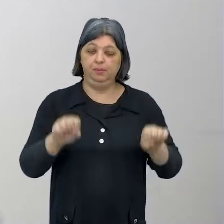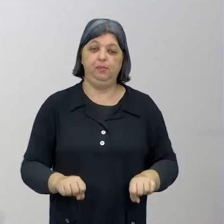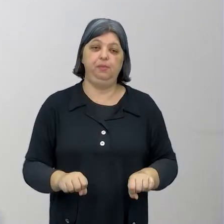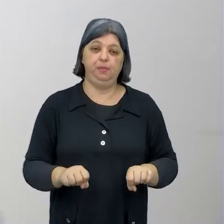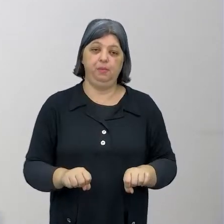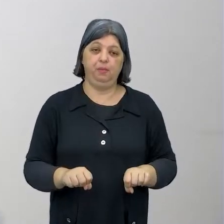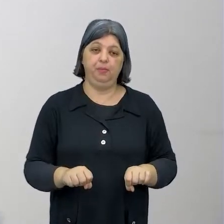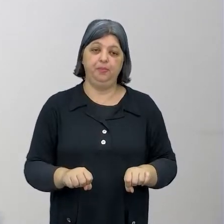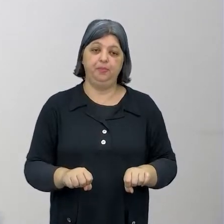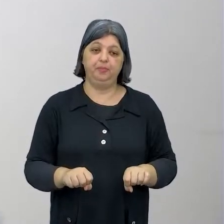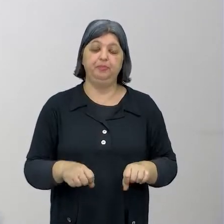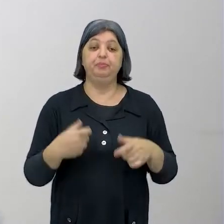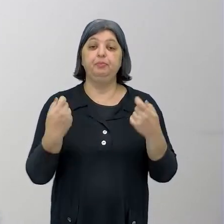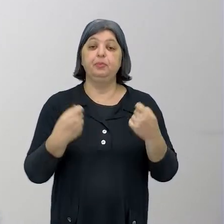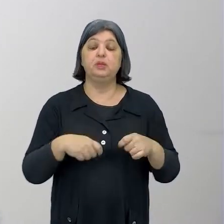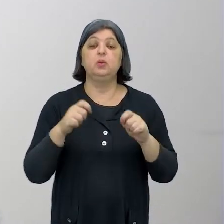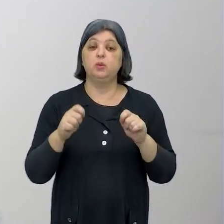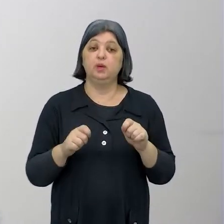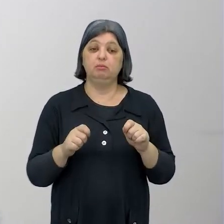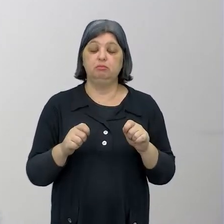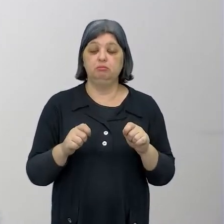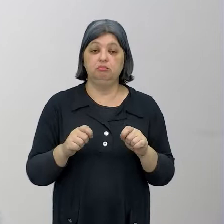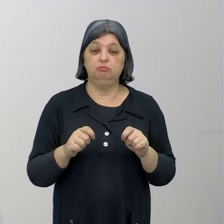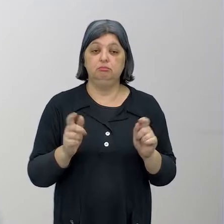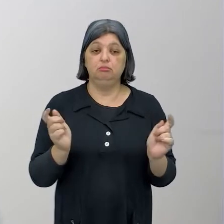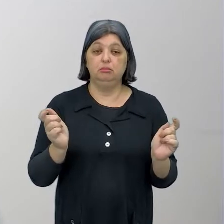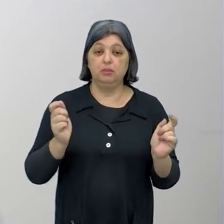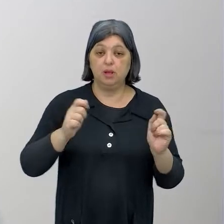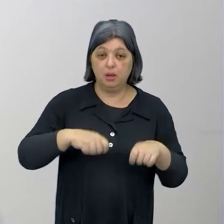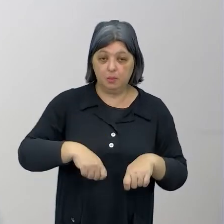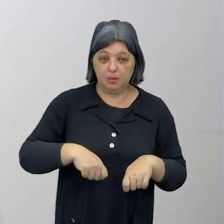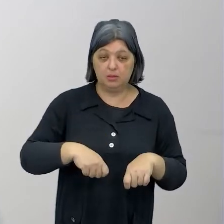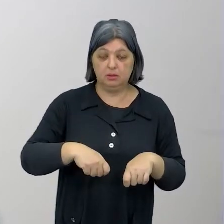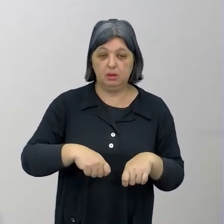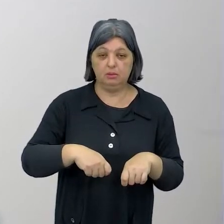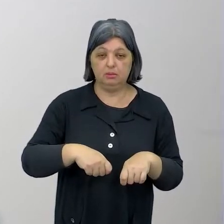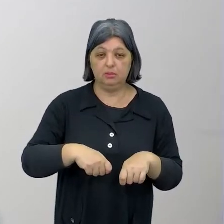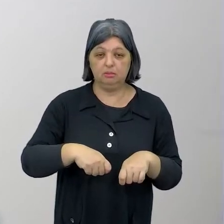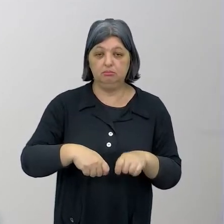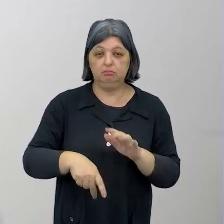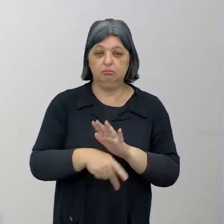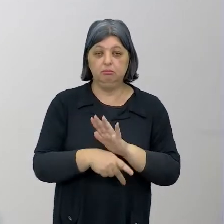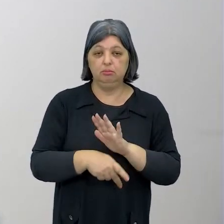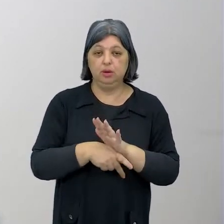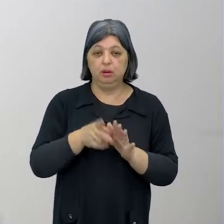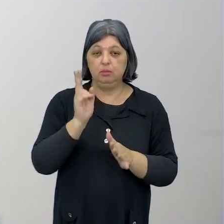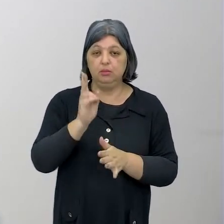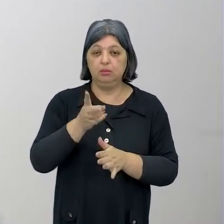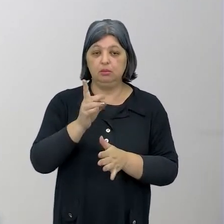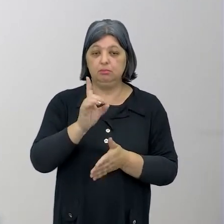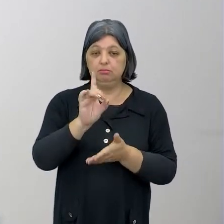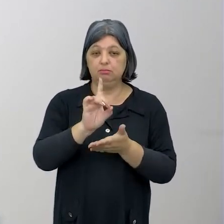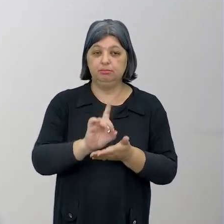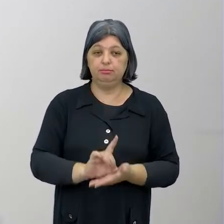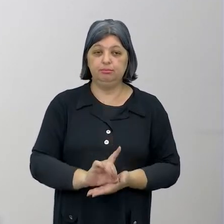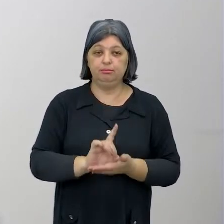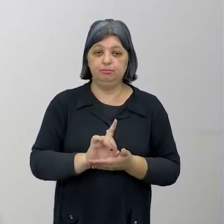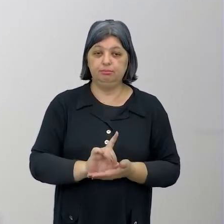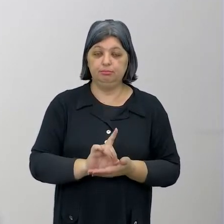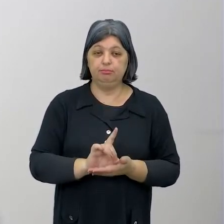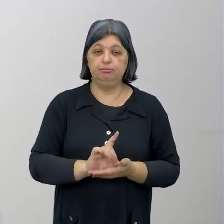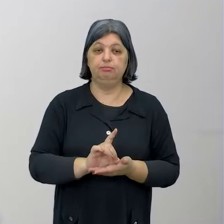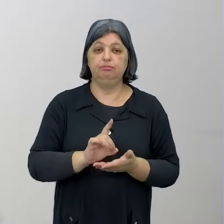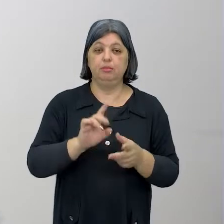tiver a capacidade de manter com dignidade algumas questões,